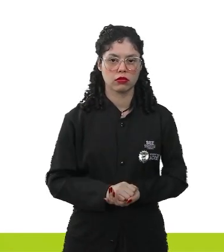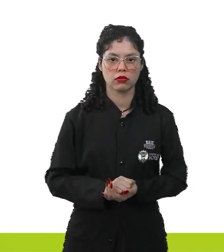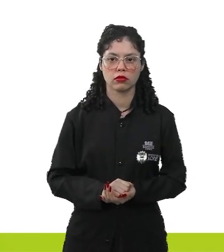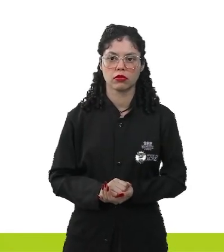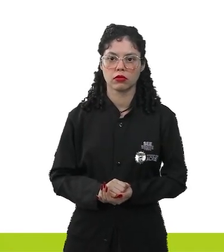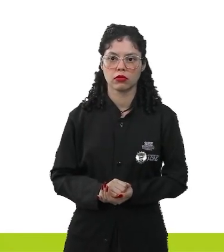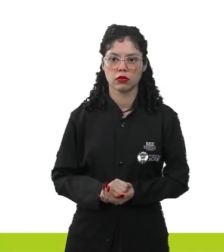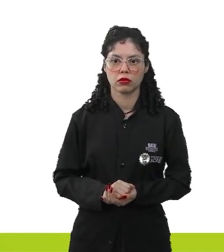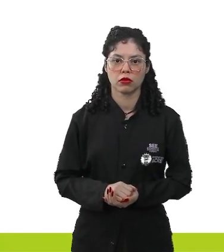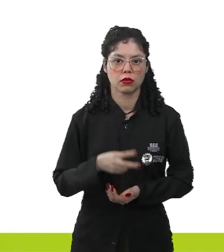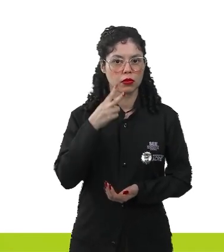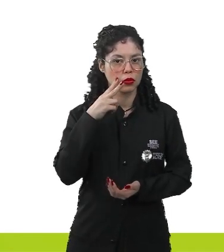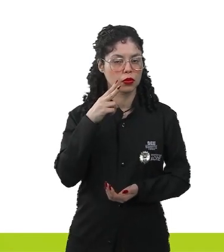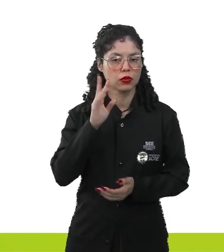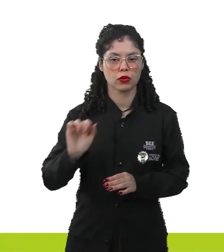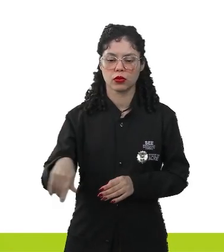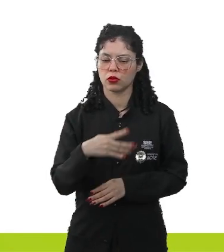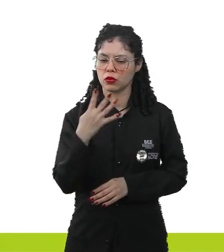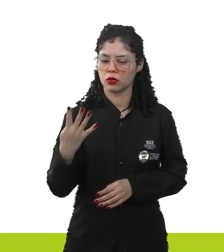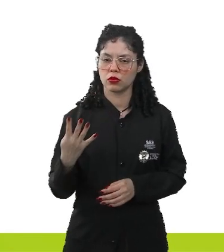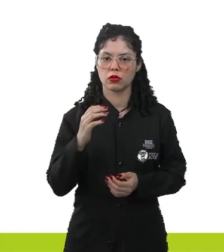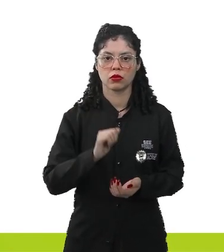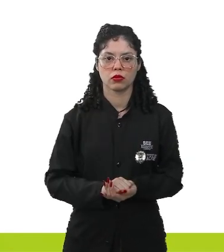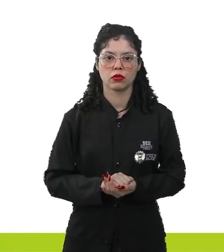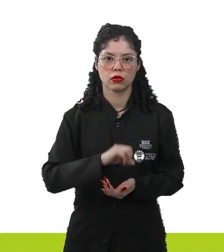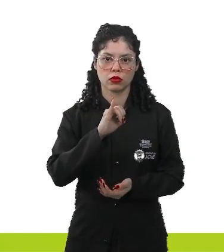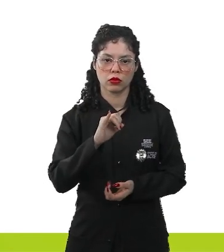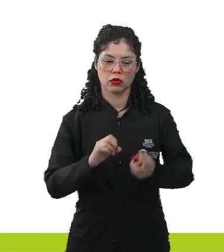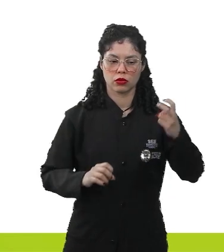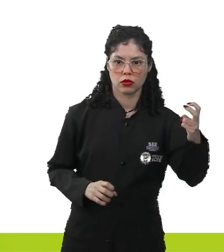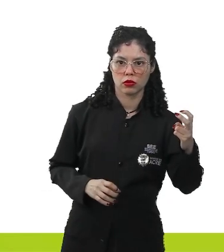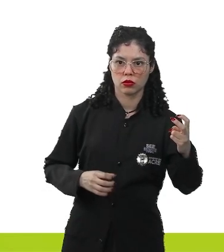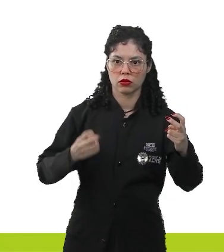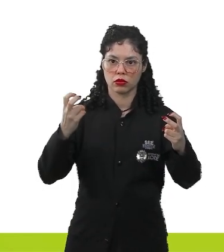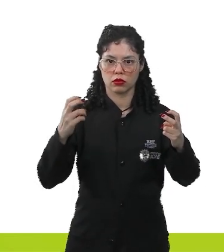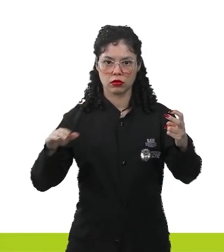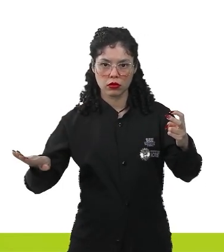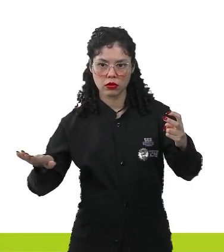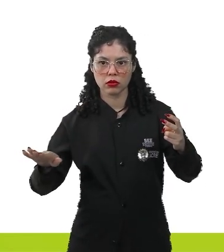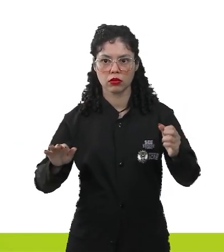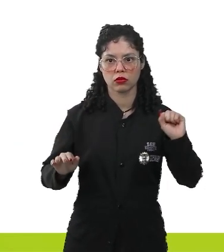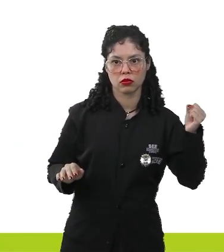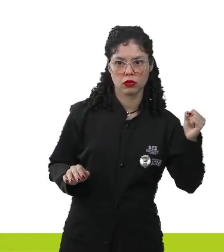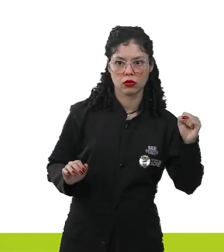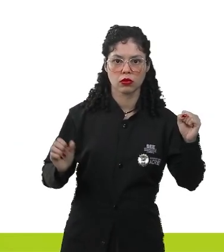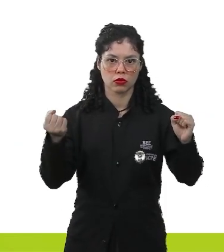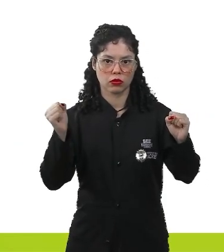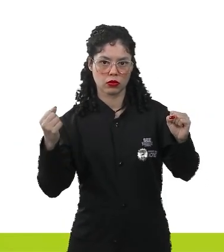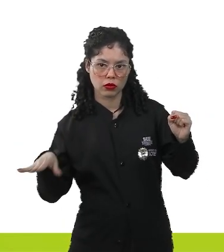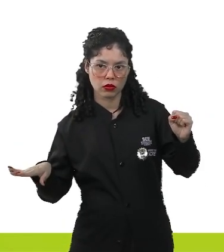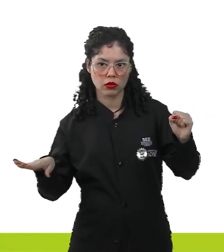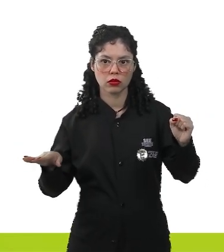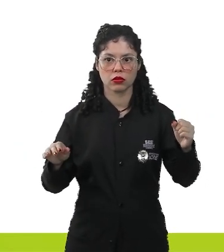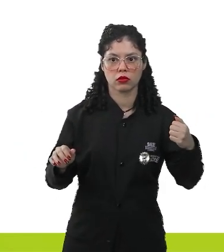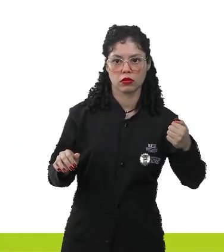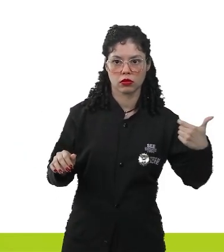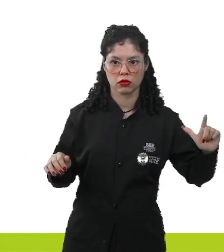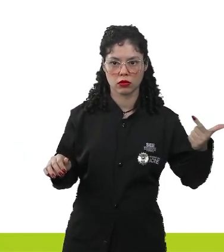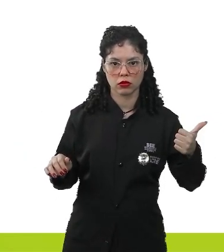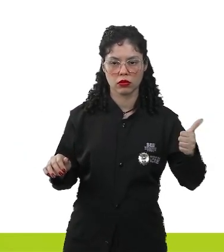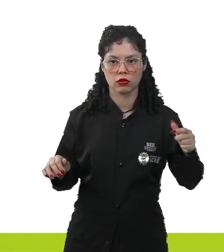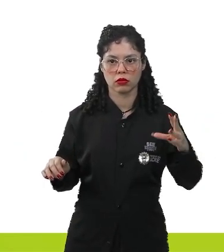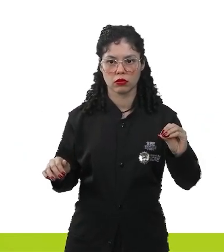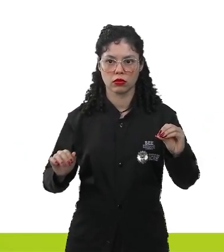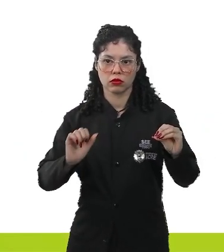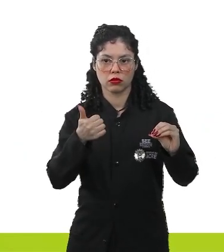vamos verificar quanto foi esse desconto, se ele está entre 5 e 5,5%, 8 e 8,5%, 11,5% e 12,5%,